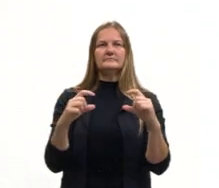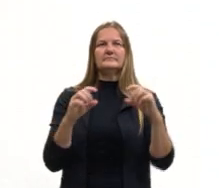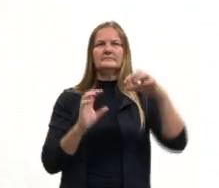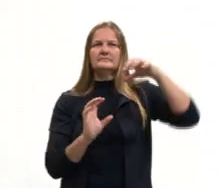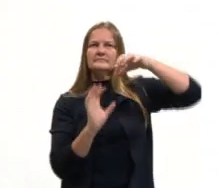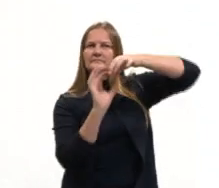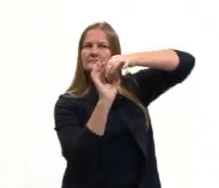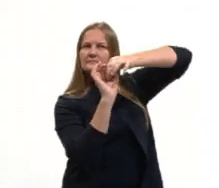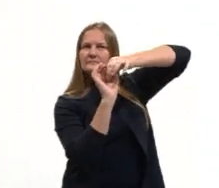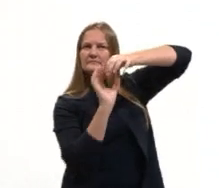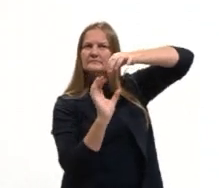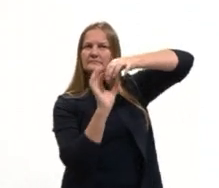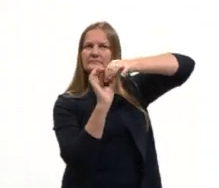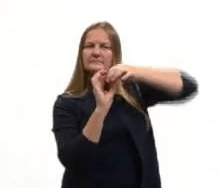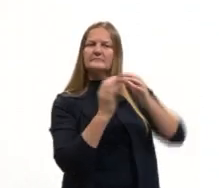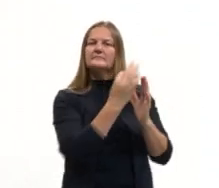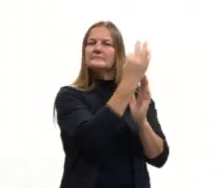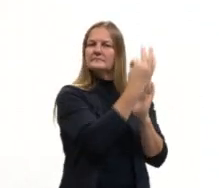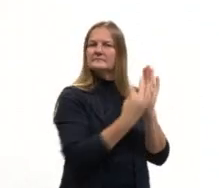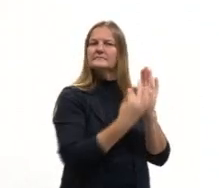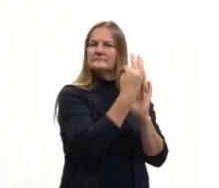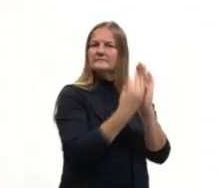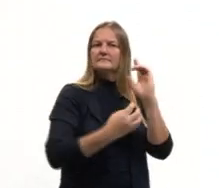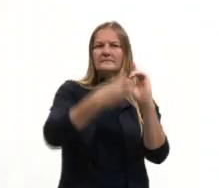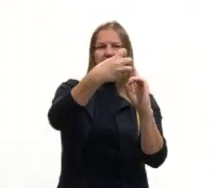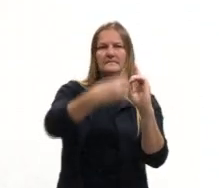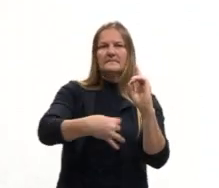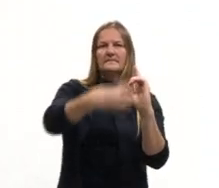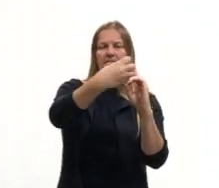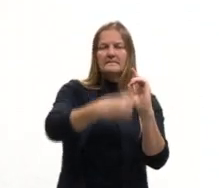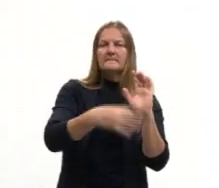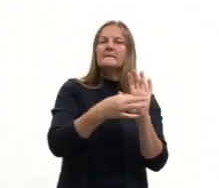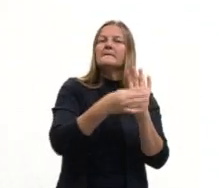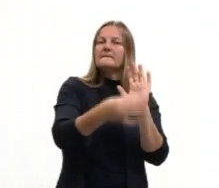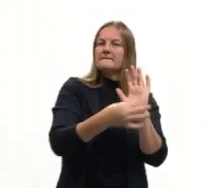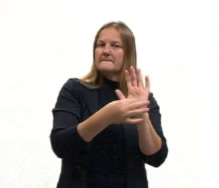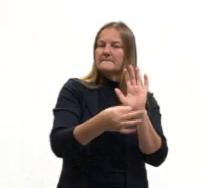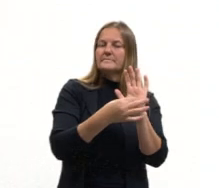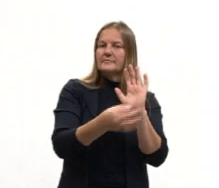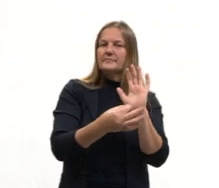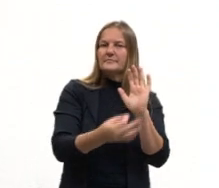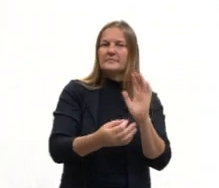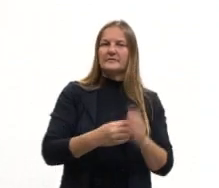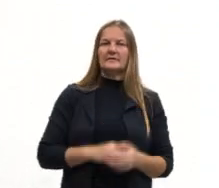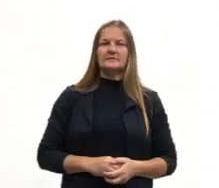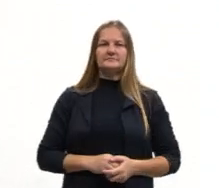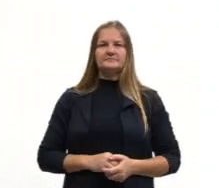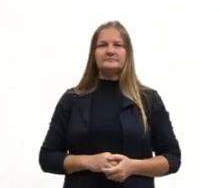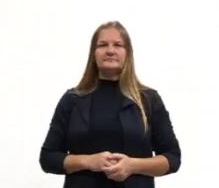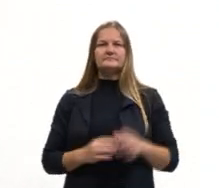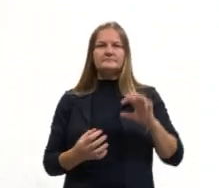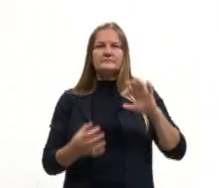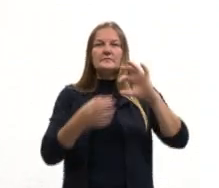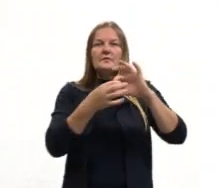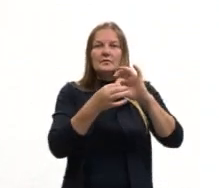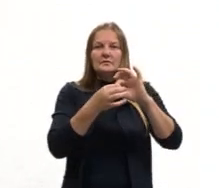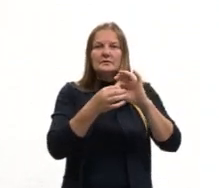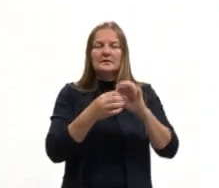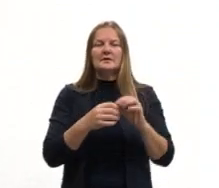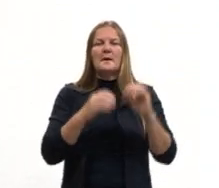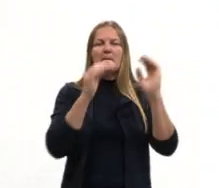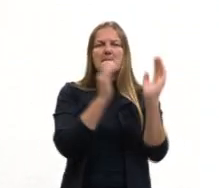específicas do texto dissertativo-argumentativo né bom conectar Então